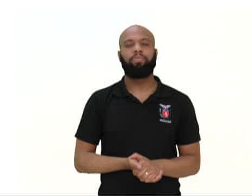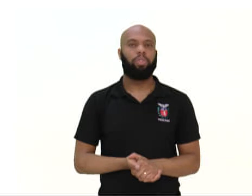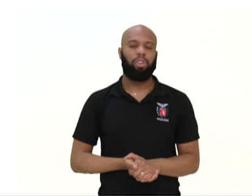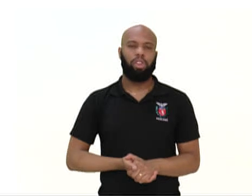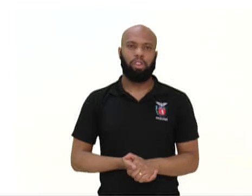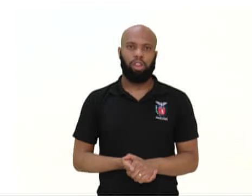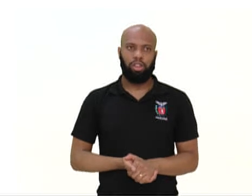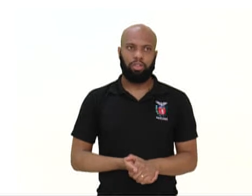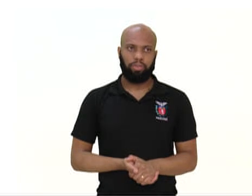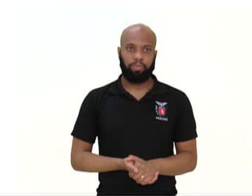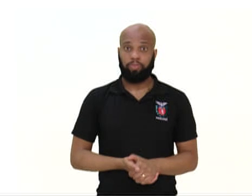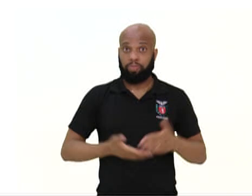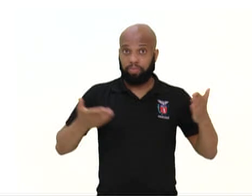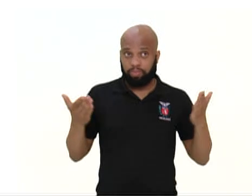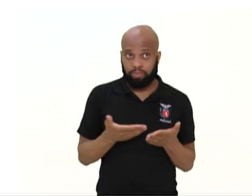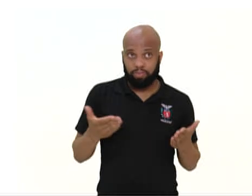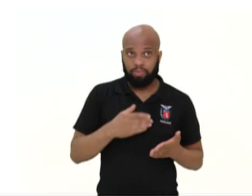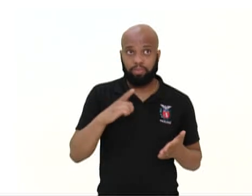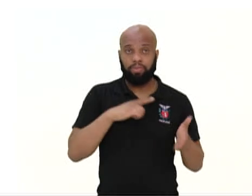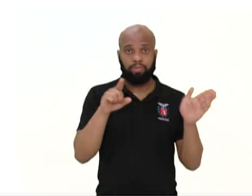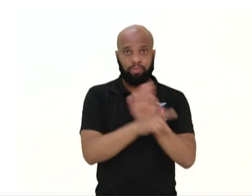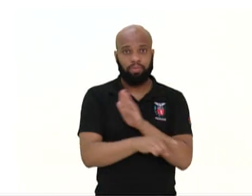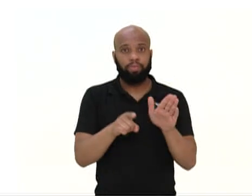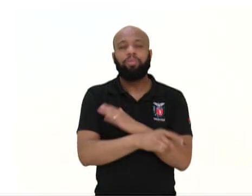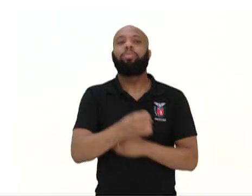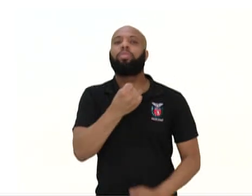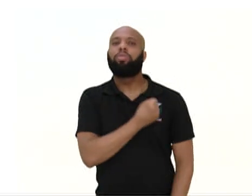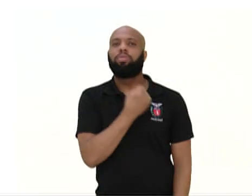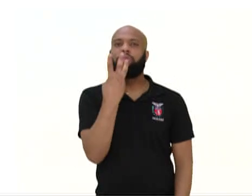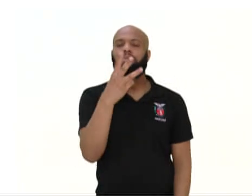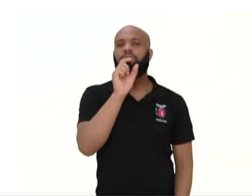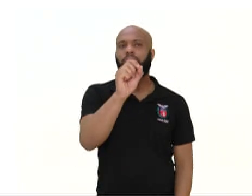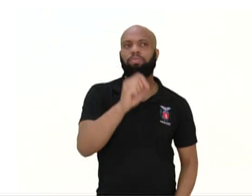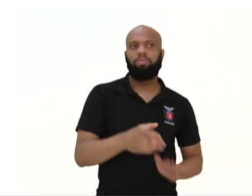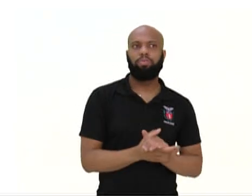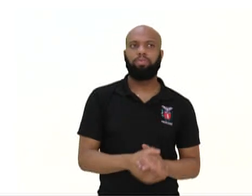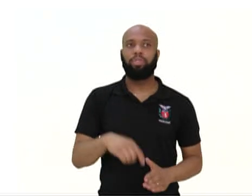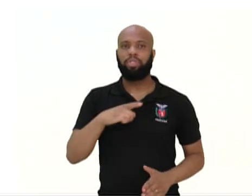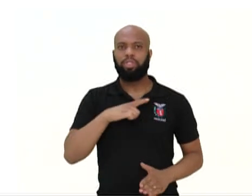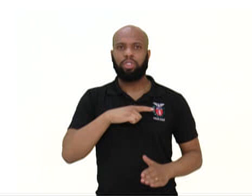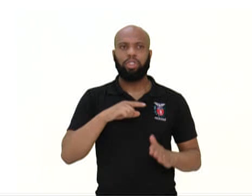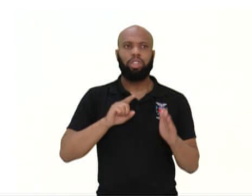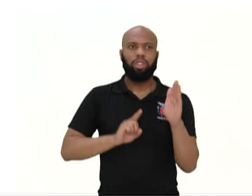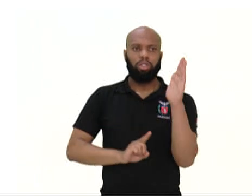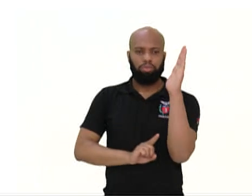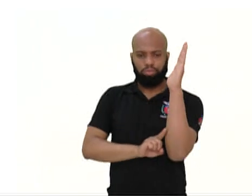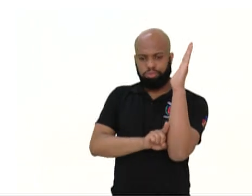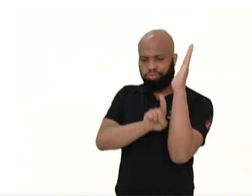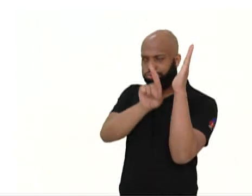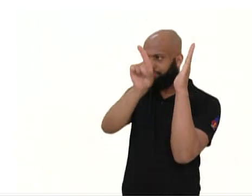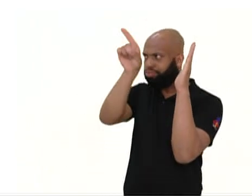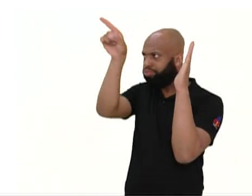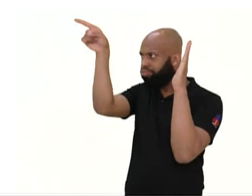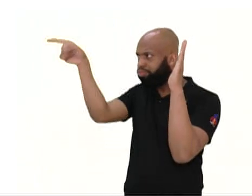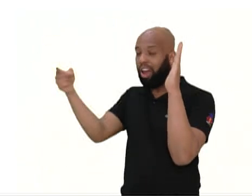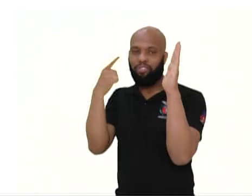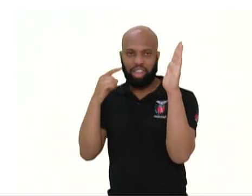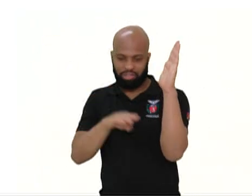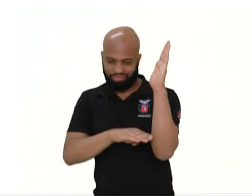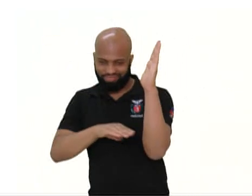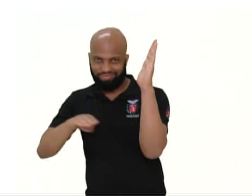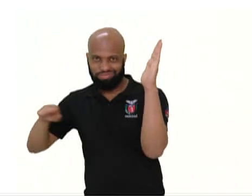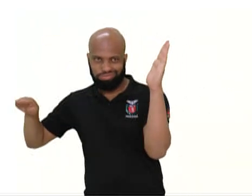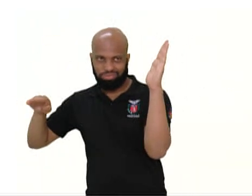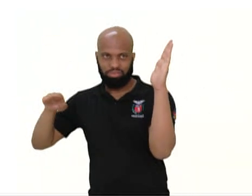Bom, agora vamos para o exercício 3, que diz o seguinte: a trajetória de um projétil lançado é descrito pelo gráfico da